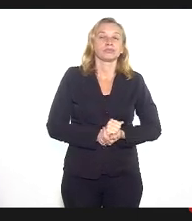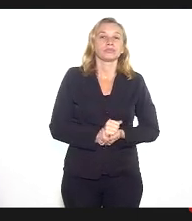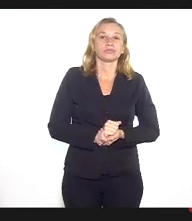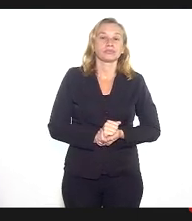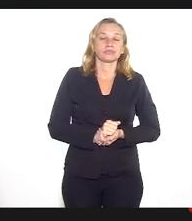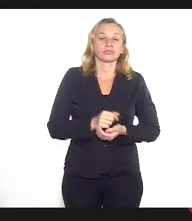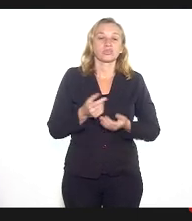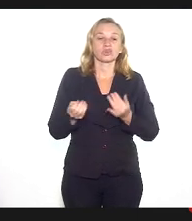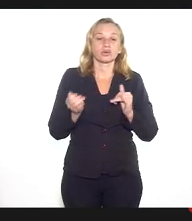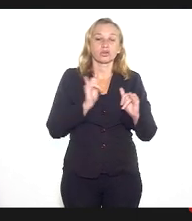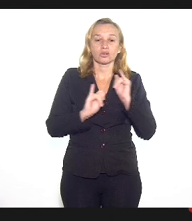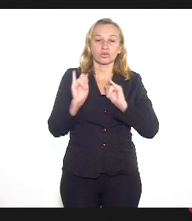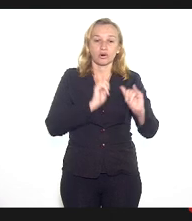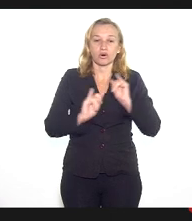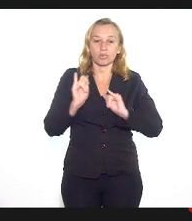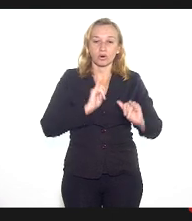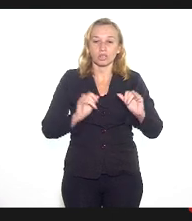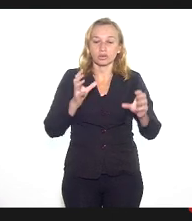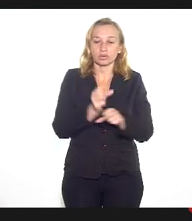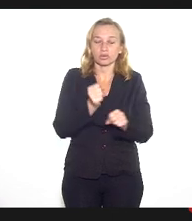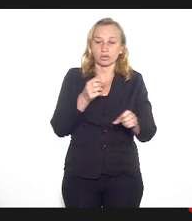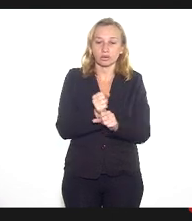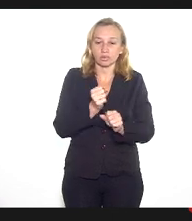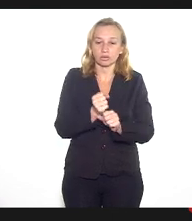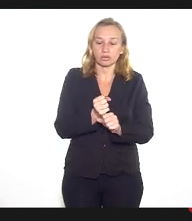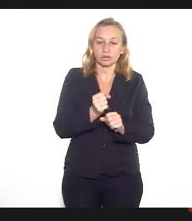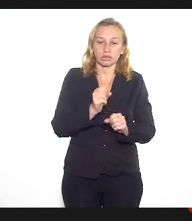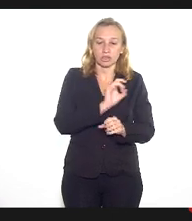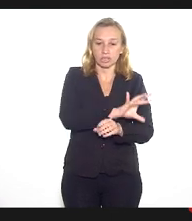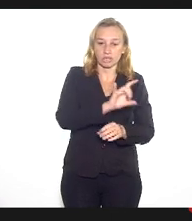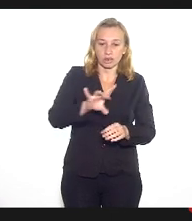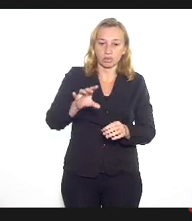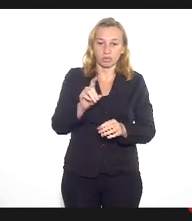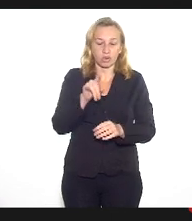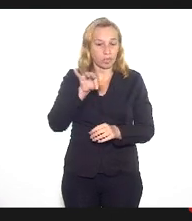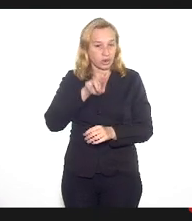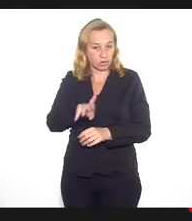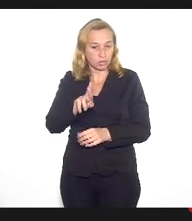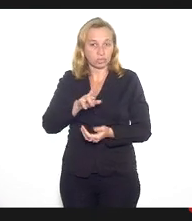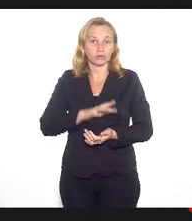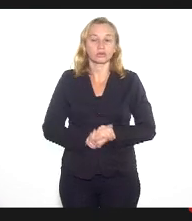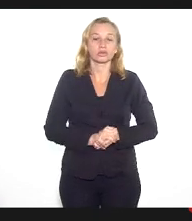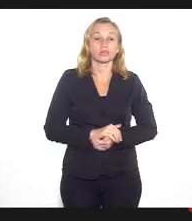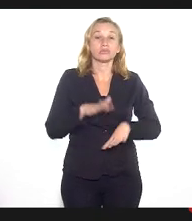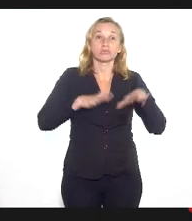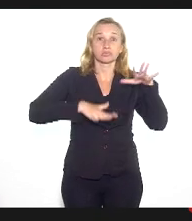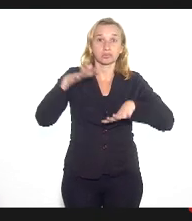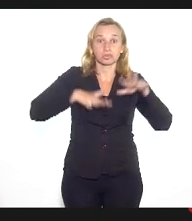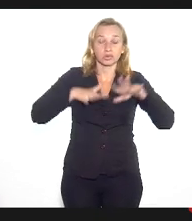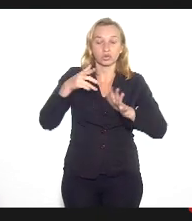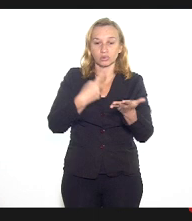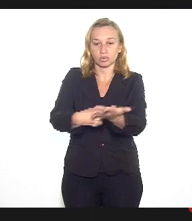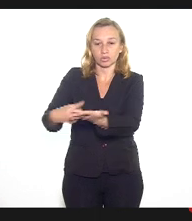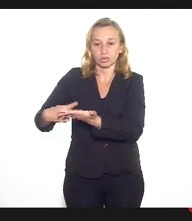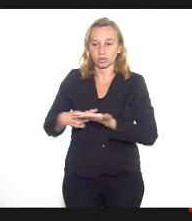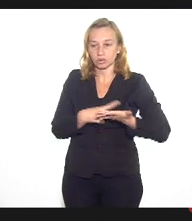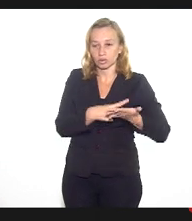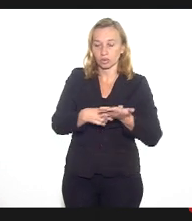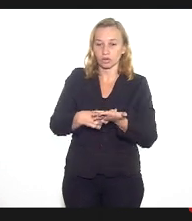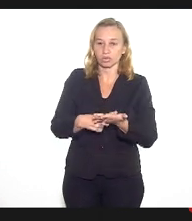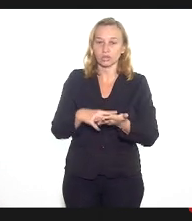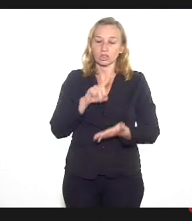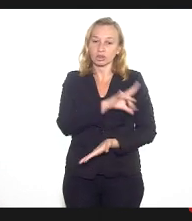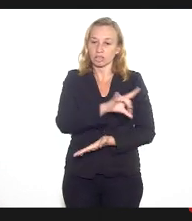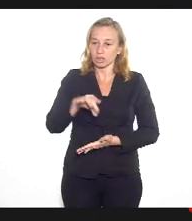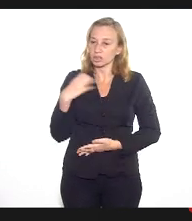são informados do cálculo e valores propostos pelo operador. Dependendo do acordo entre as partes, você